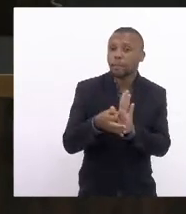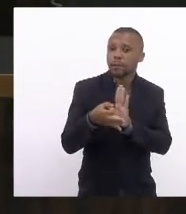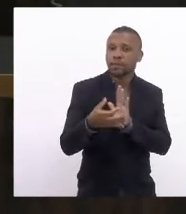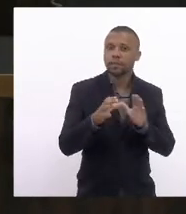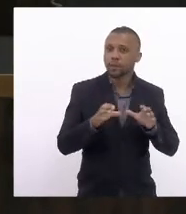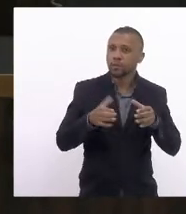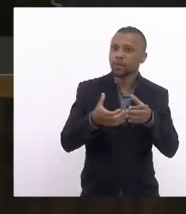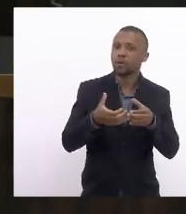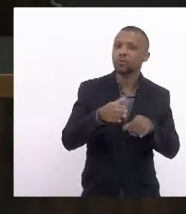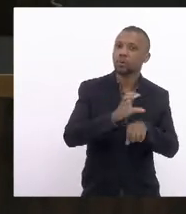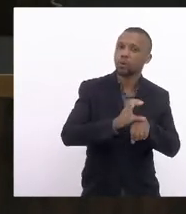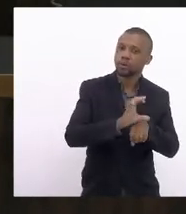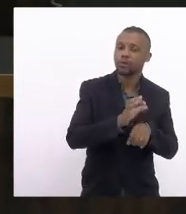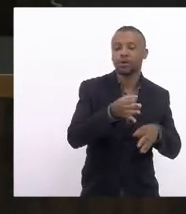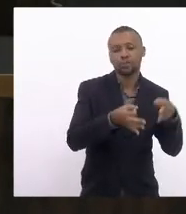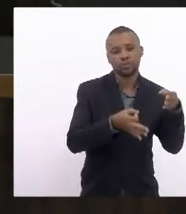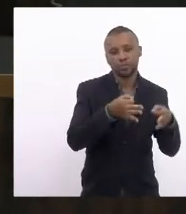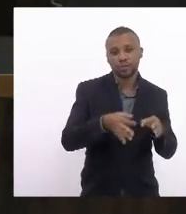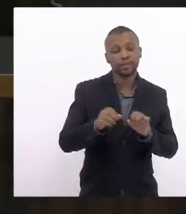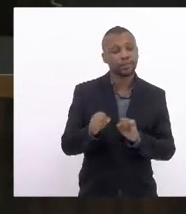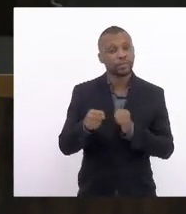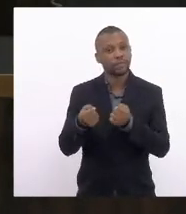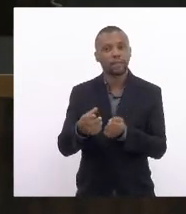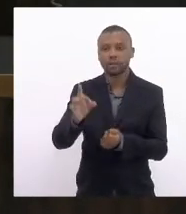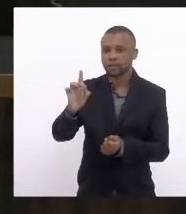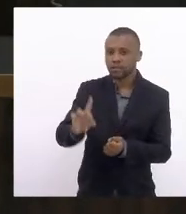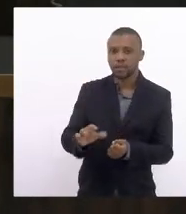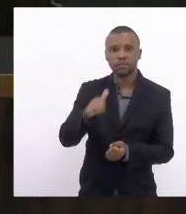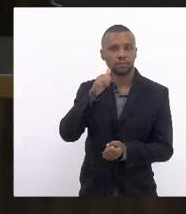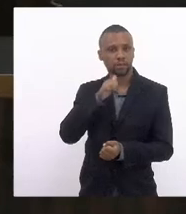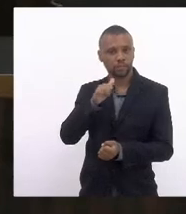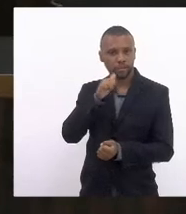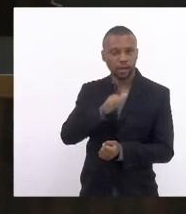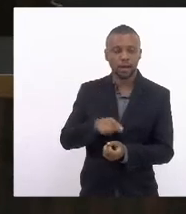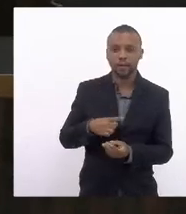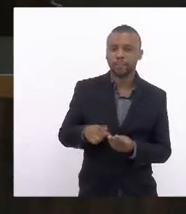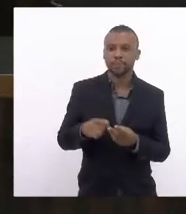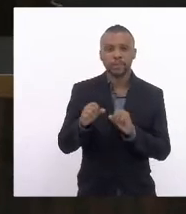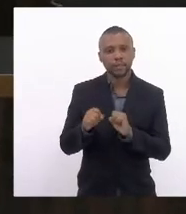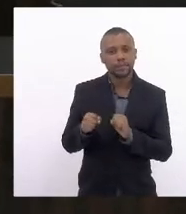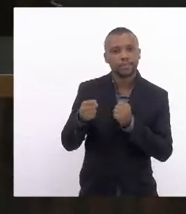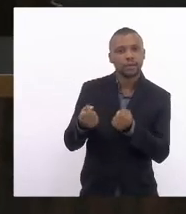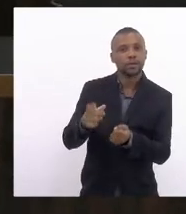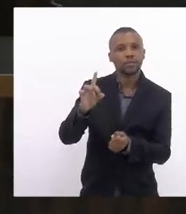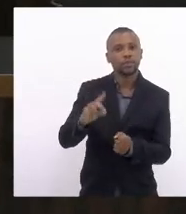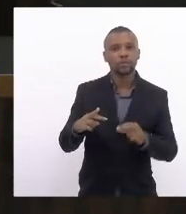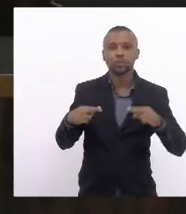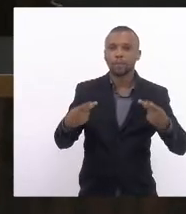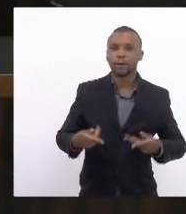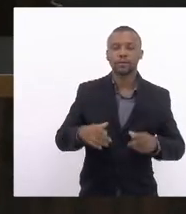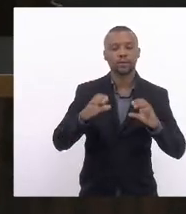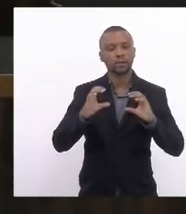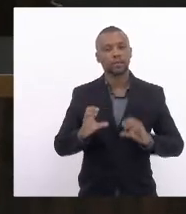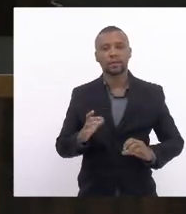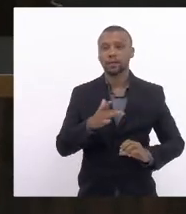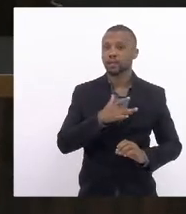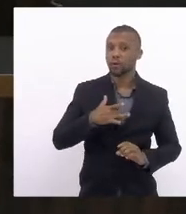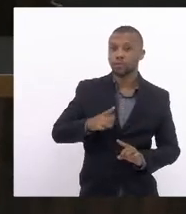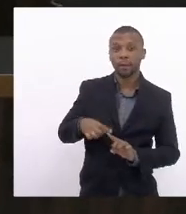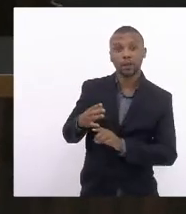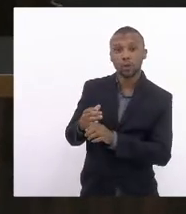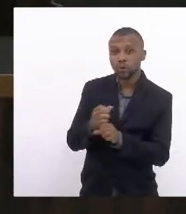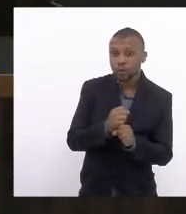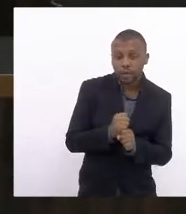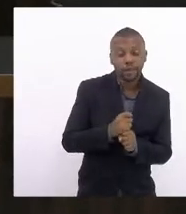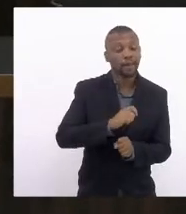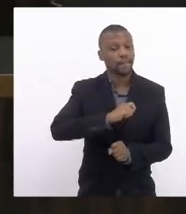de Defesa dos Direitos da Mulher, de Defesa dos Direitos Humanos e Cidadania, de Saúde, de Orçamento, Finanças,